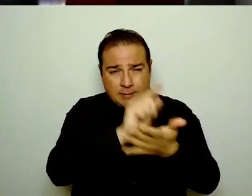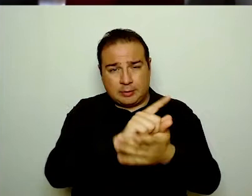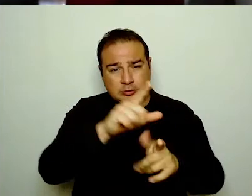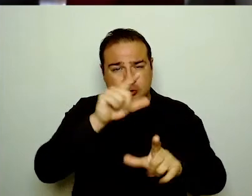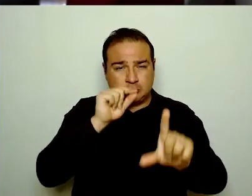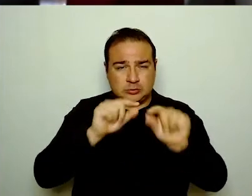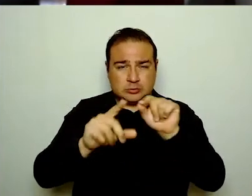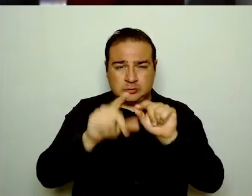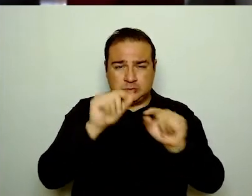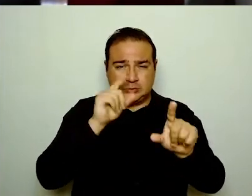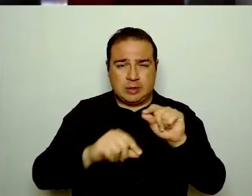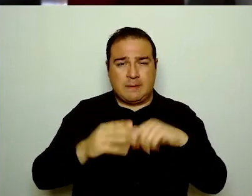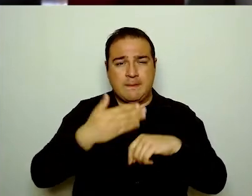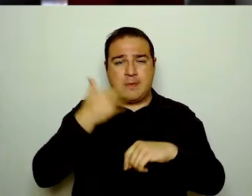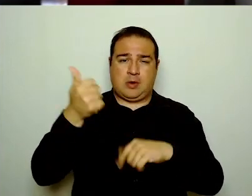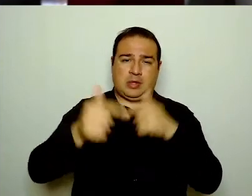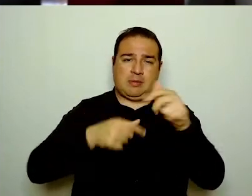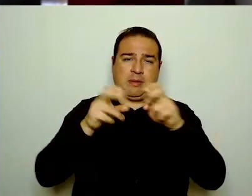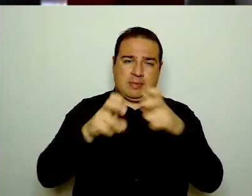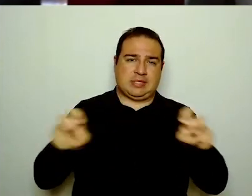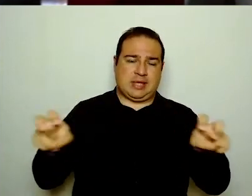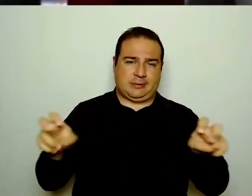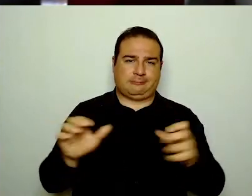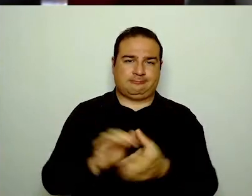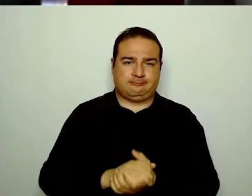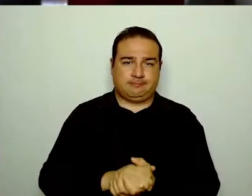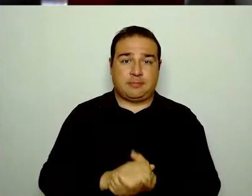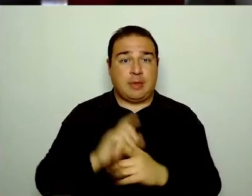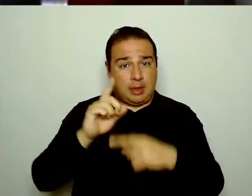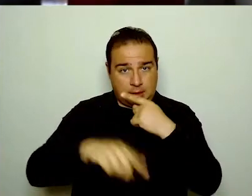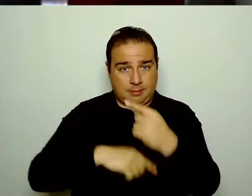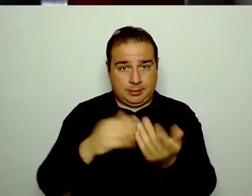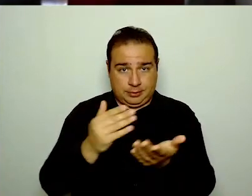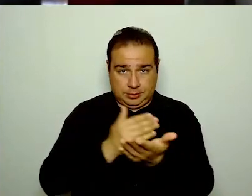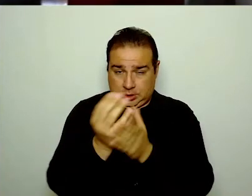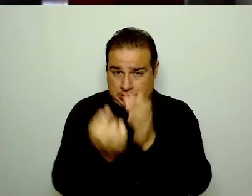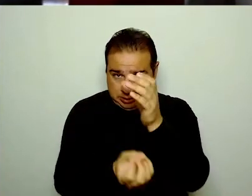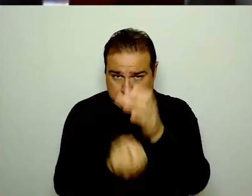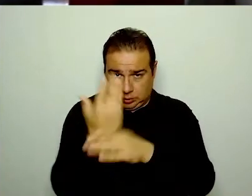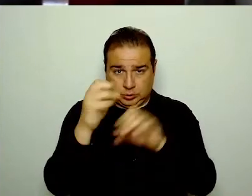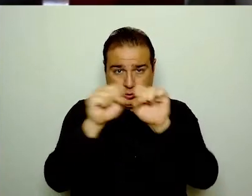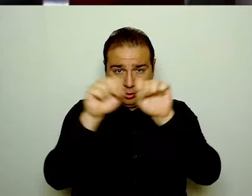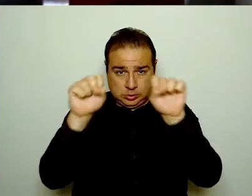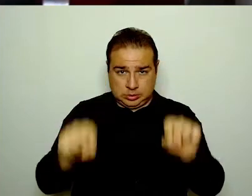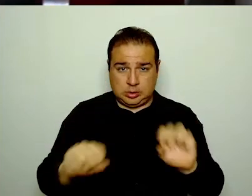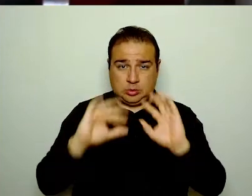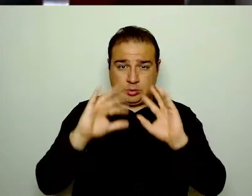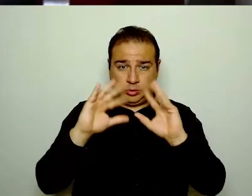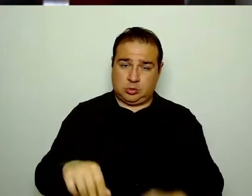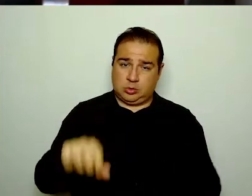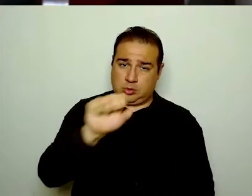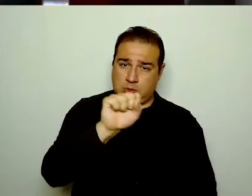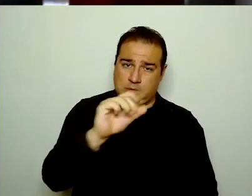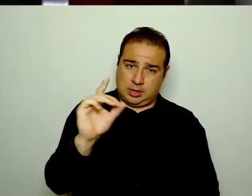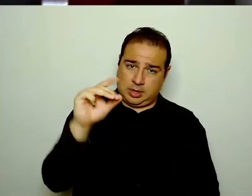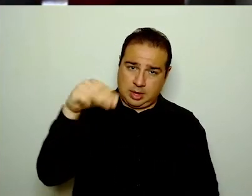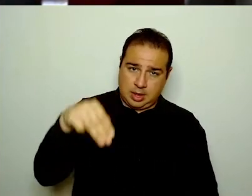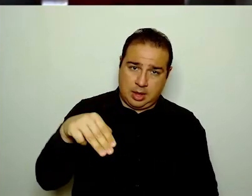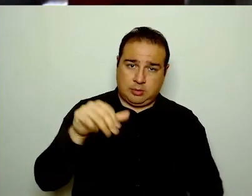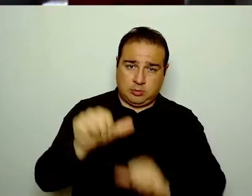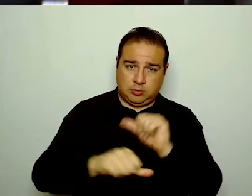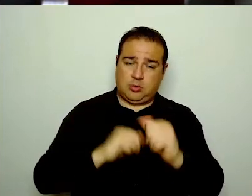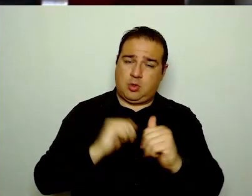papel, e de lá selecionar aqueles mais aptos a exercerem aquela função. Depois da criação do sistema de mesários,